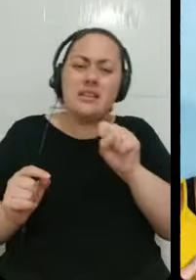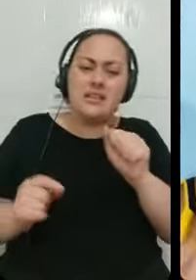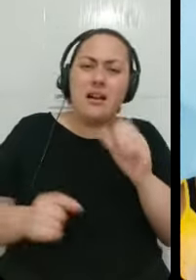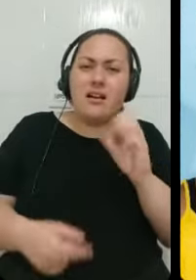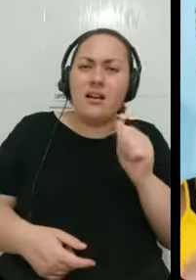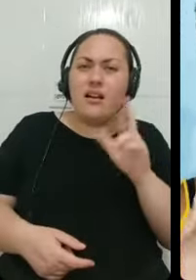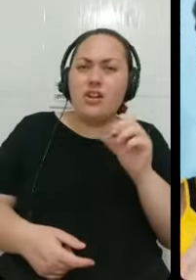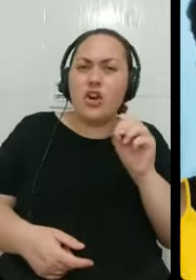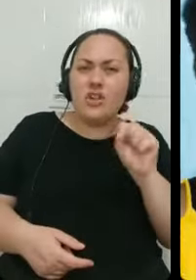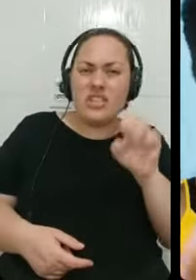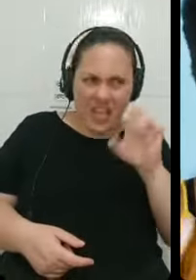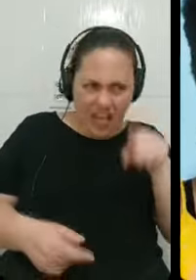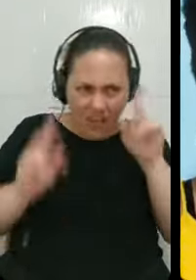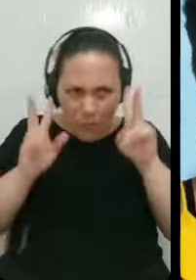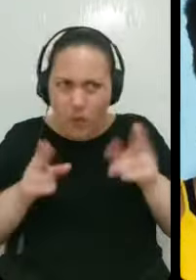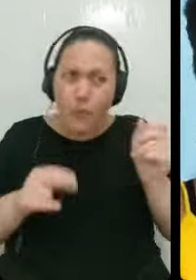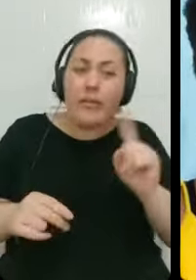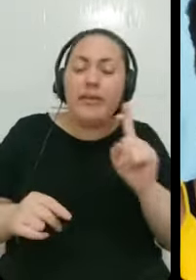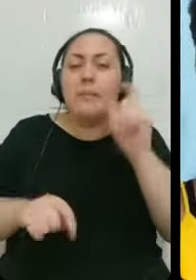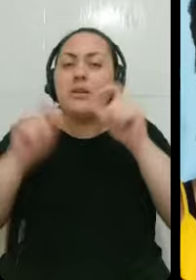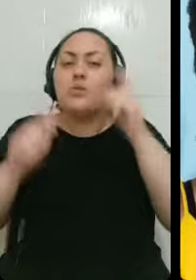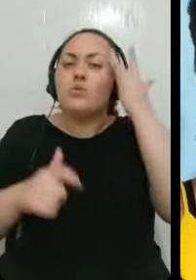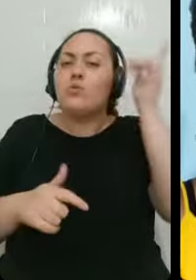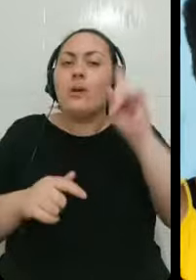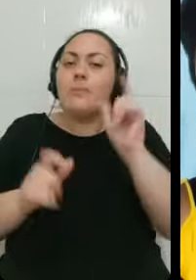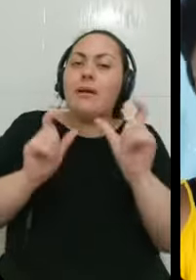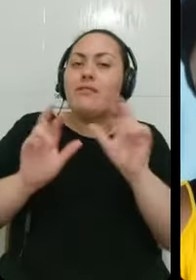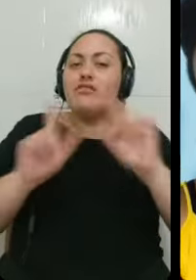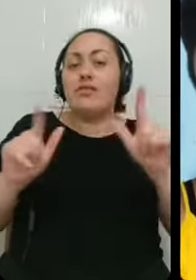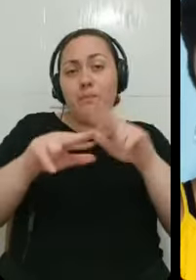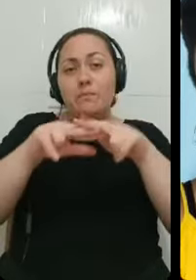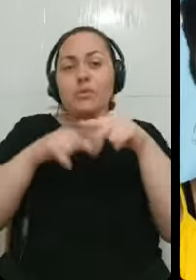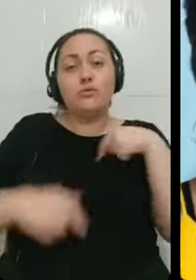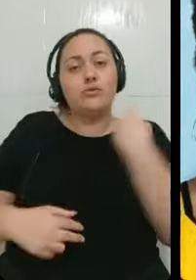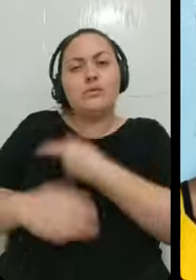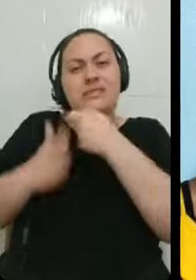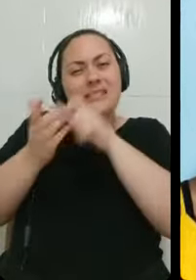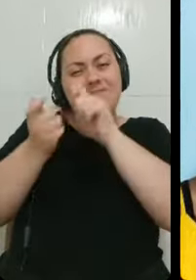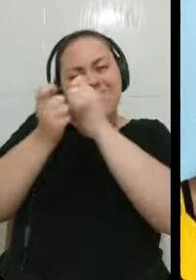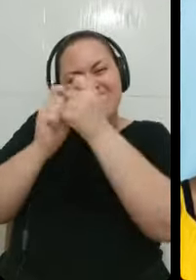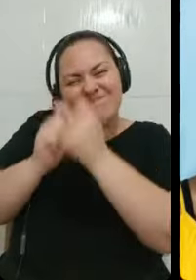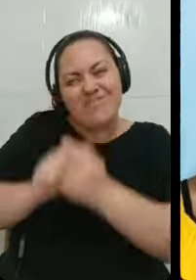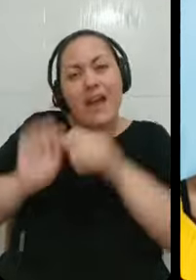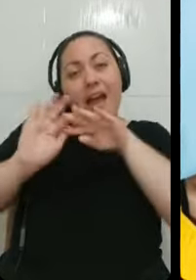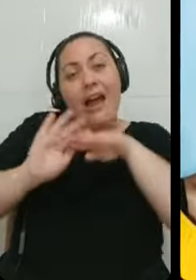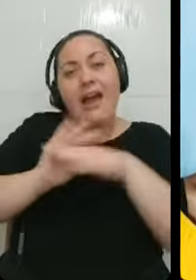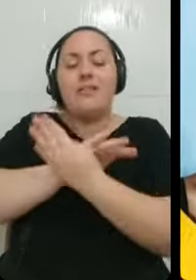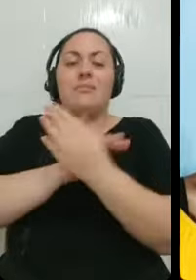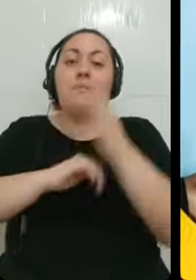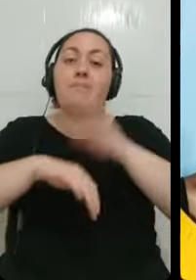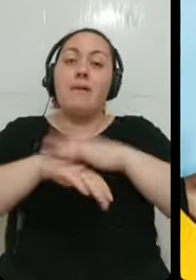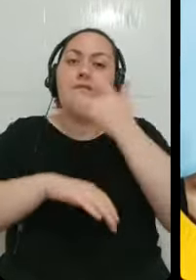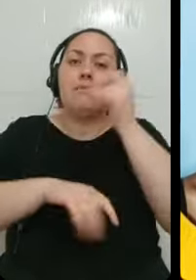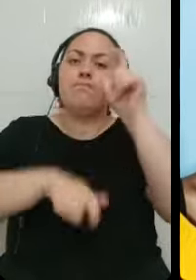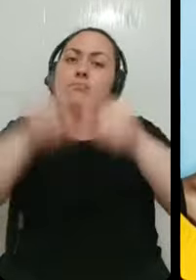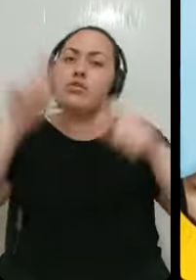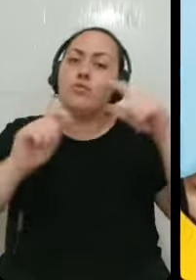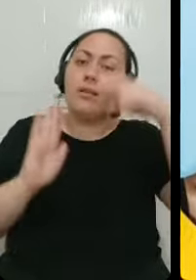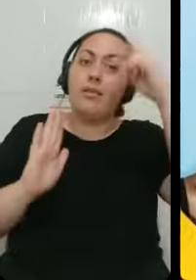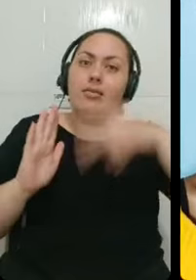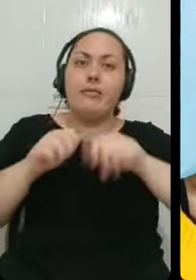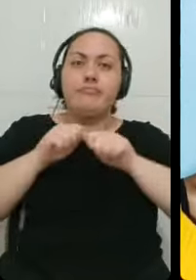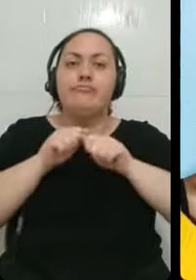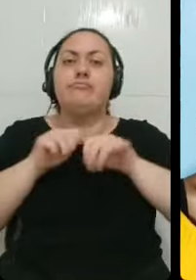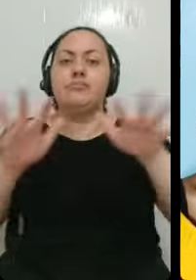isso de uma forma mais simplificada possível, assim, para alcançar realmente um público maior. E esse acaba